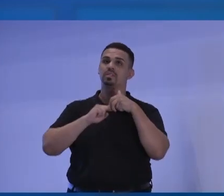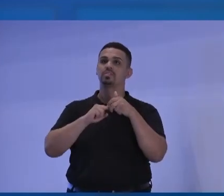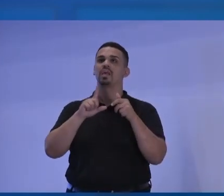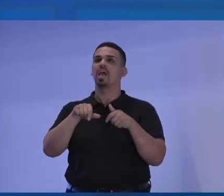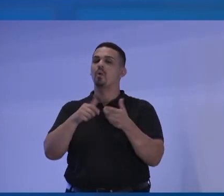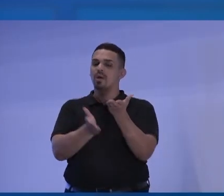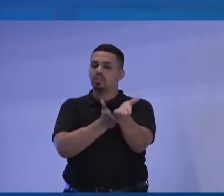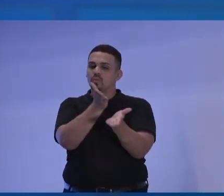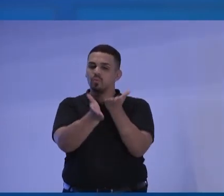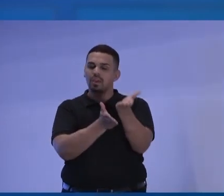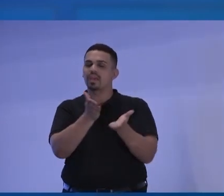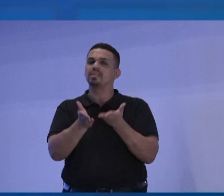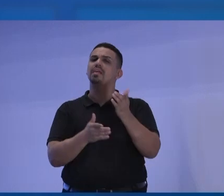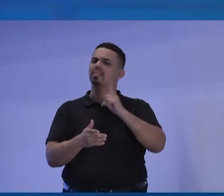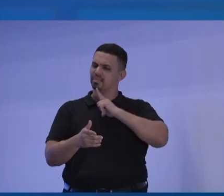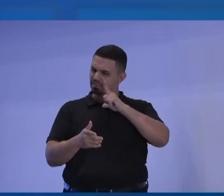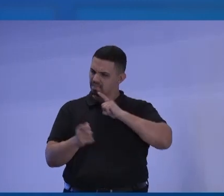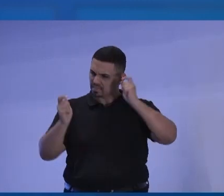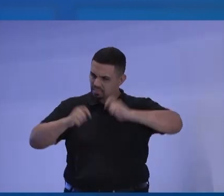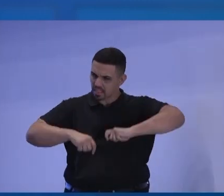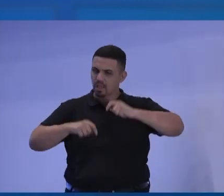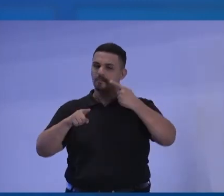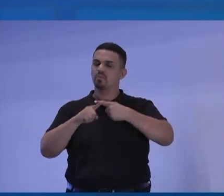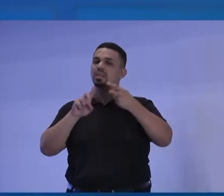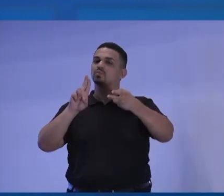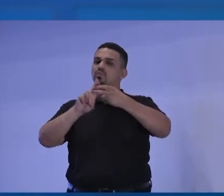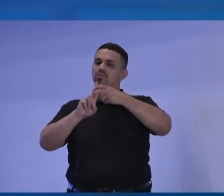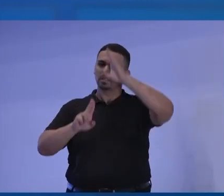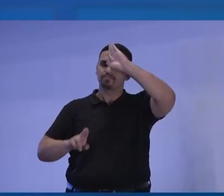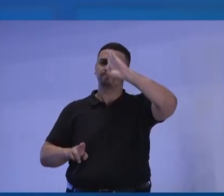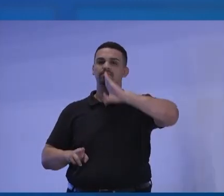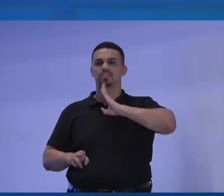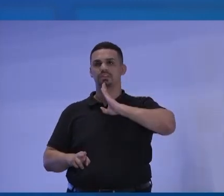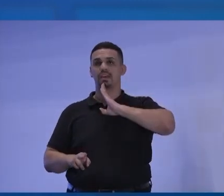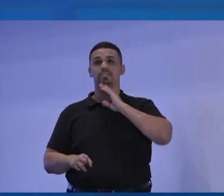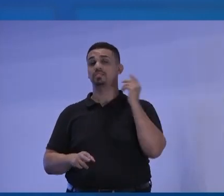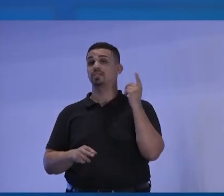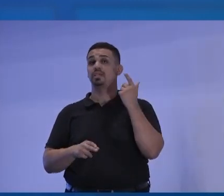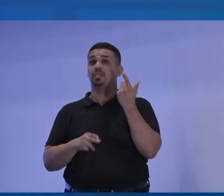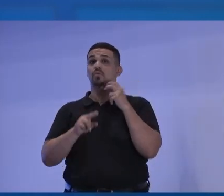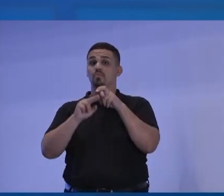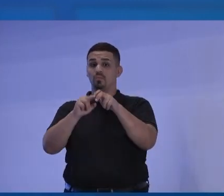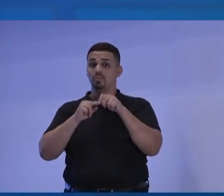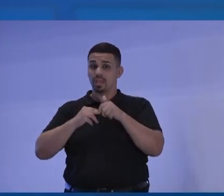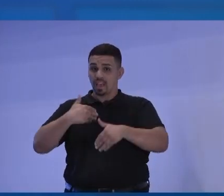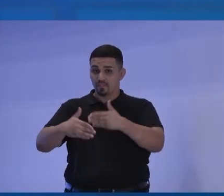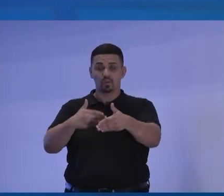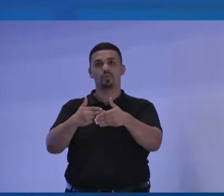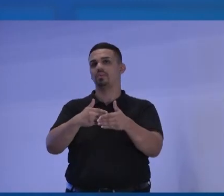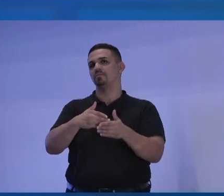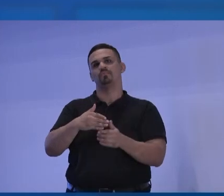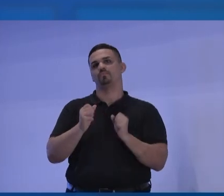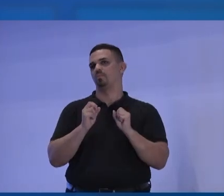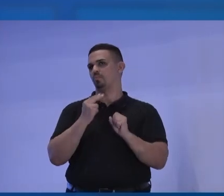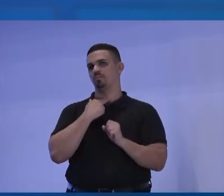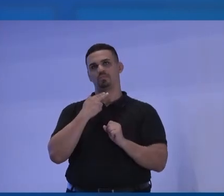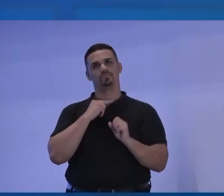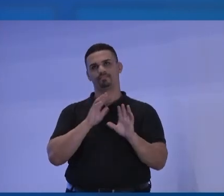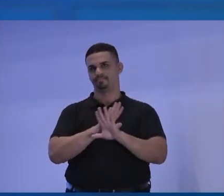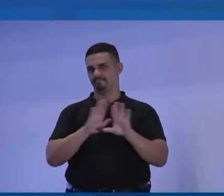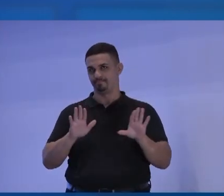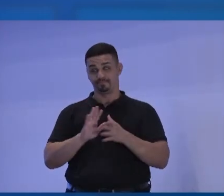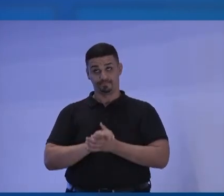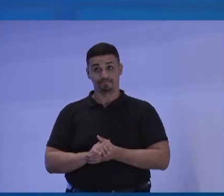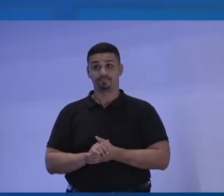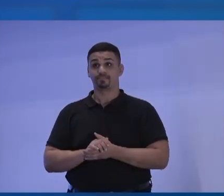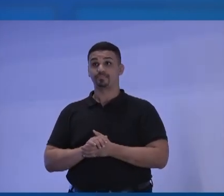tratamento que é gratuito pelo SUS. Então, a gente não pode deixar que essa evolução incapacitante prossiga. Como